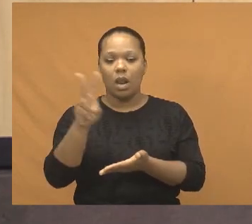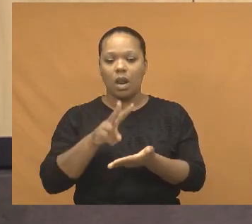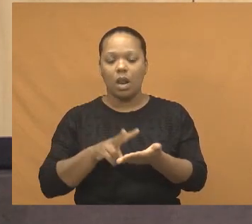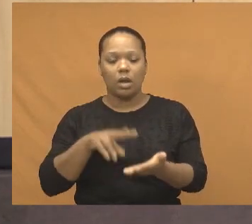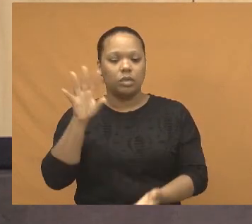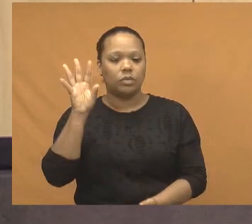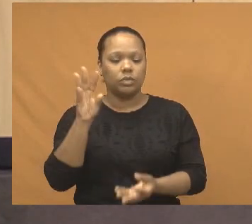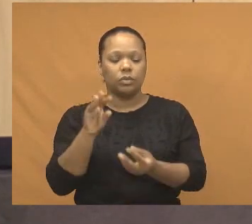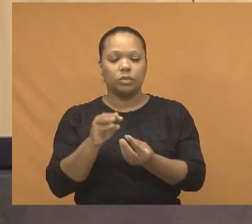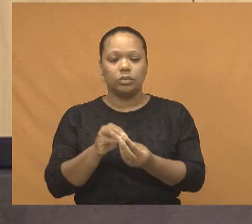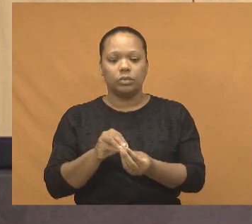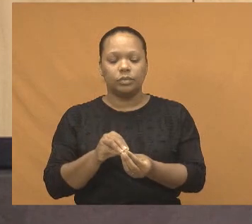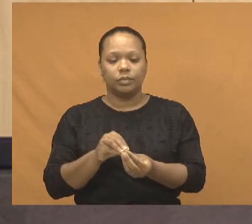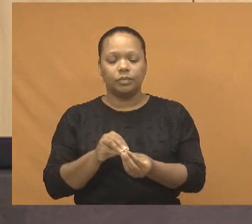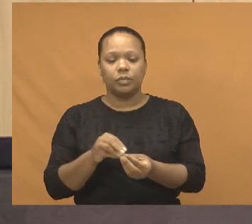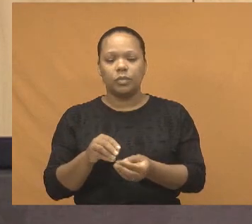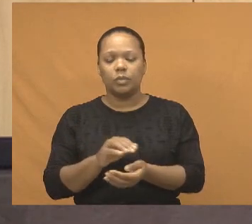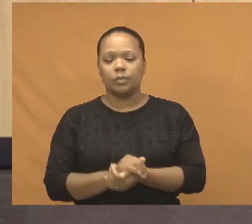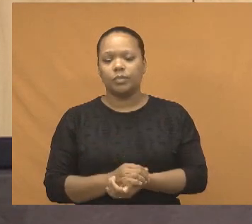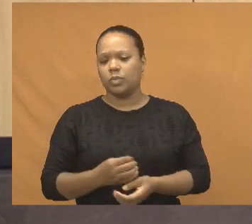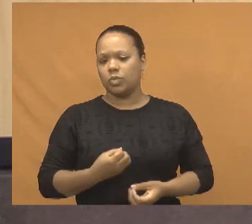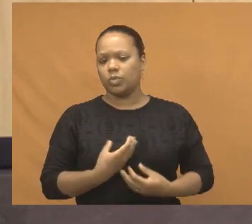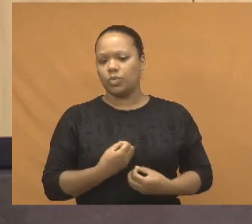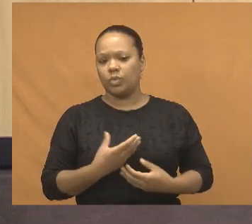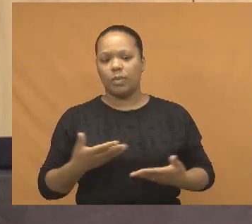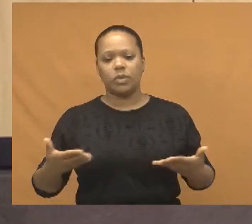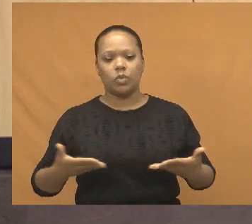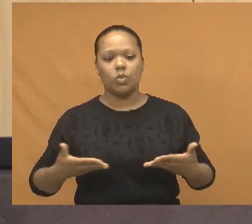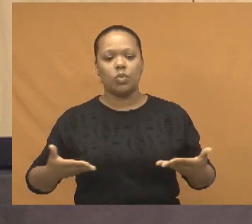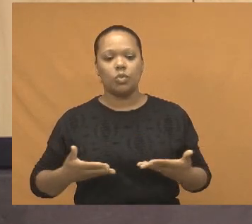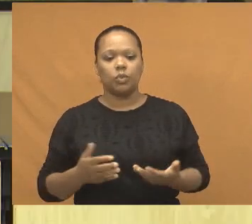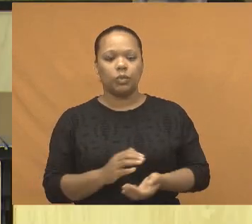da síntese dos pedidos de informações protocolados para esta